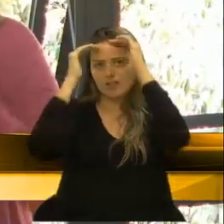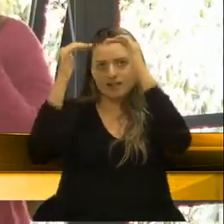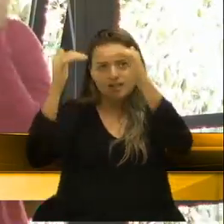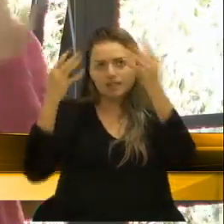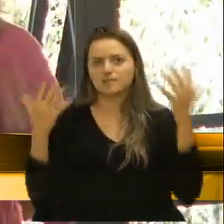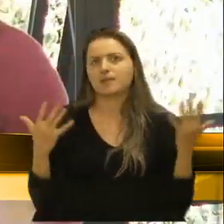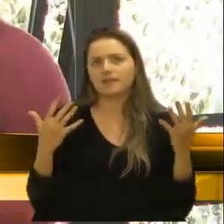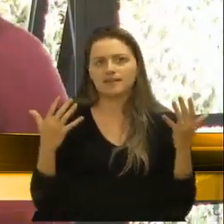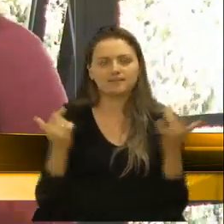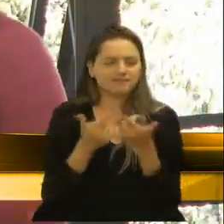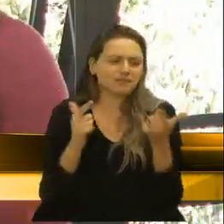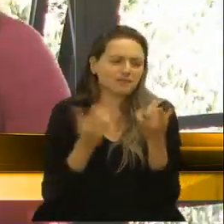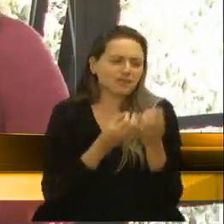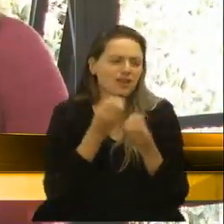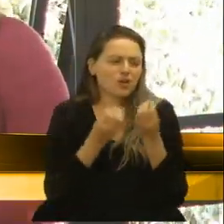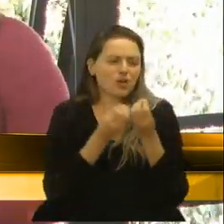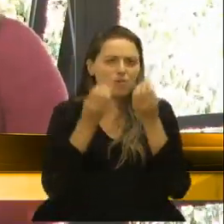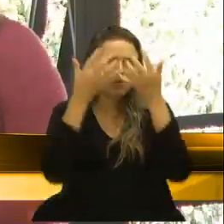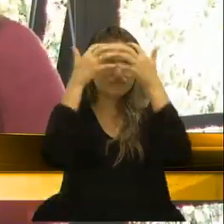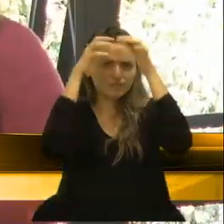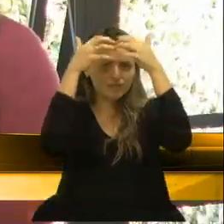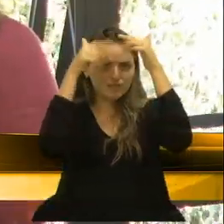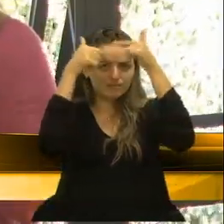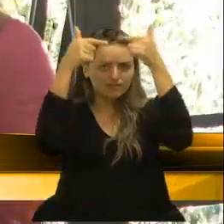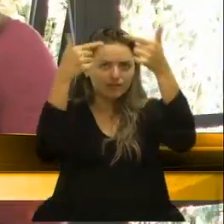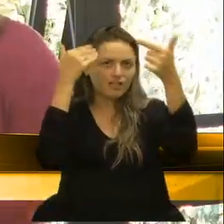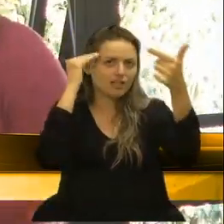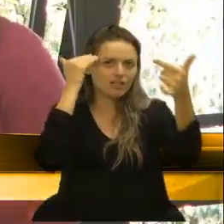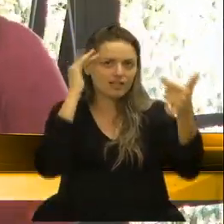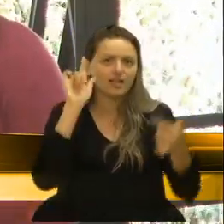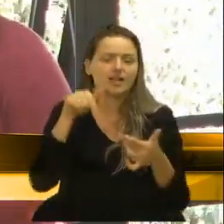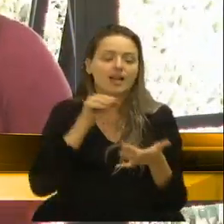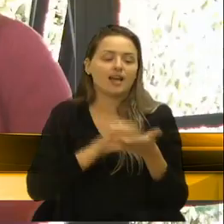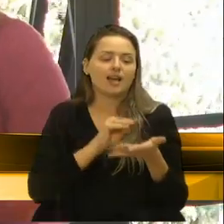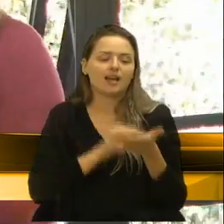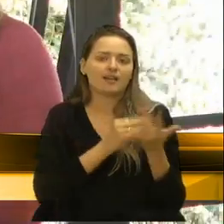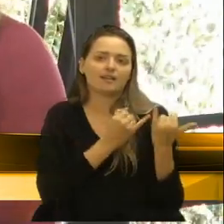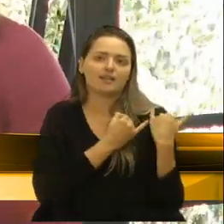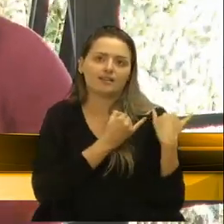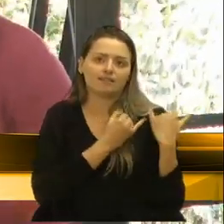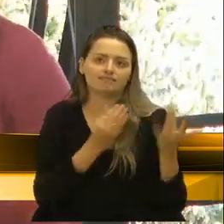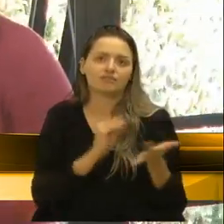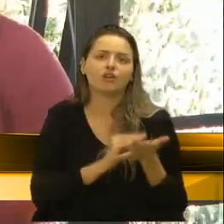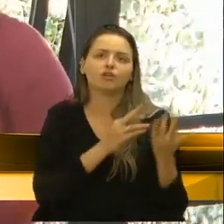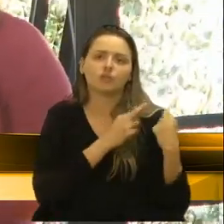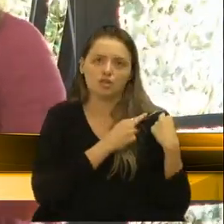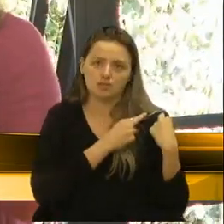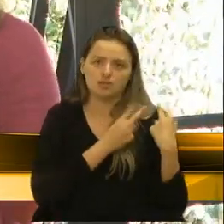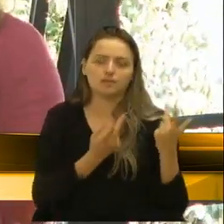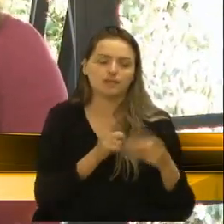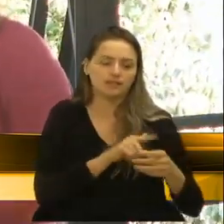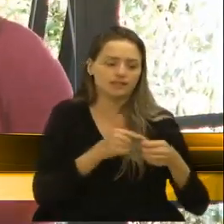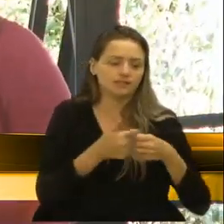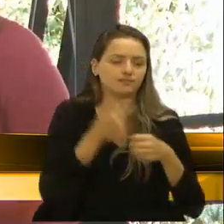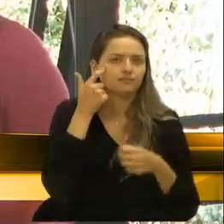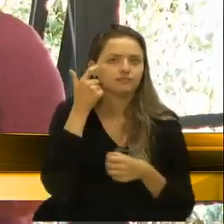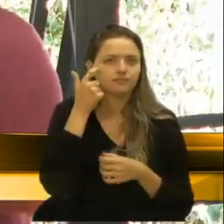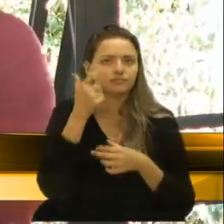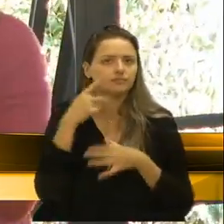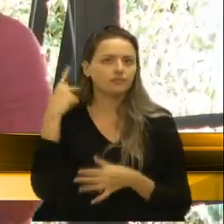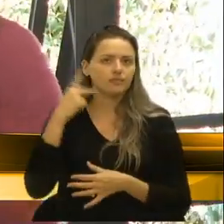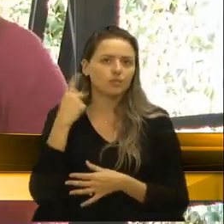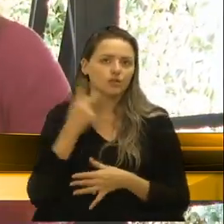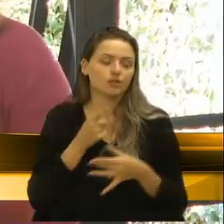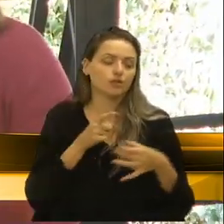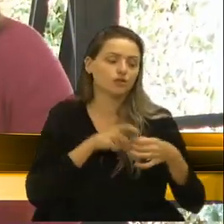nem imaginar isso. Então, eu diria que é irresponsável com a nossa cidade pensar políticas nesse